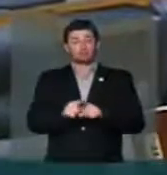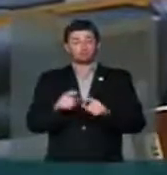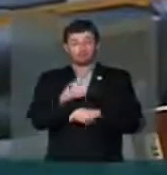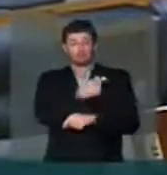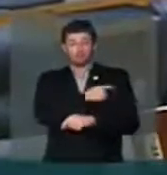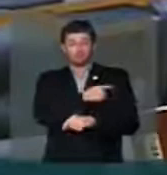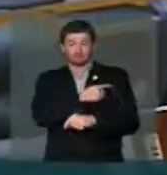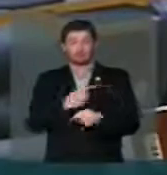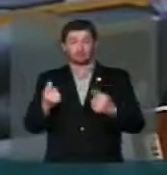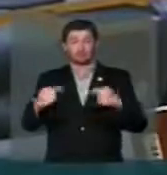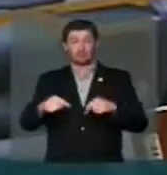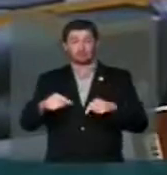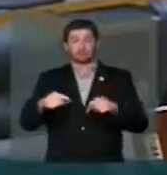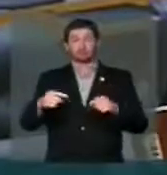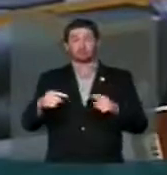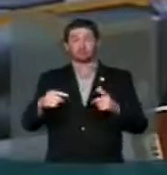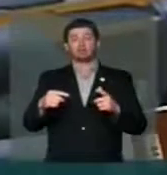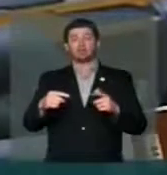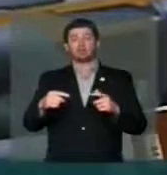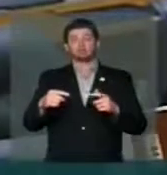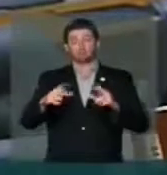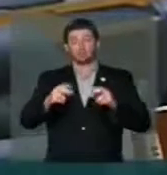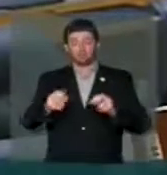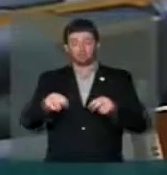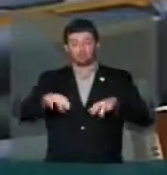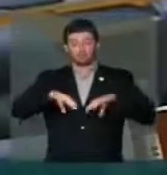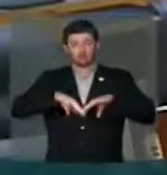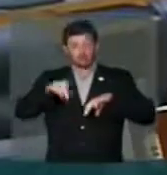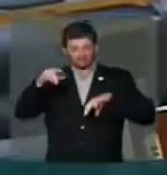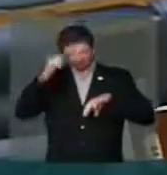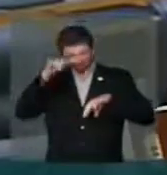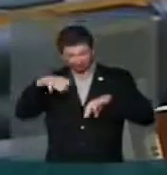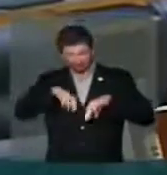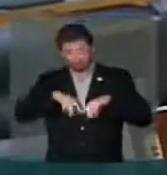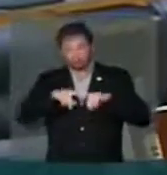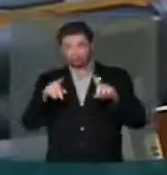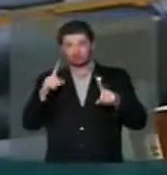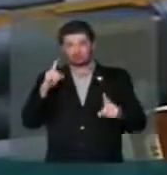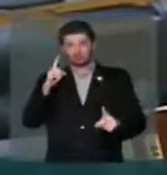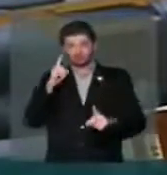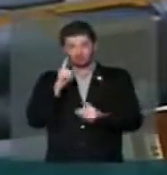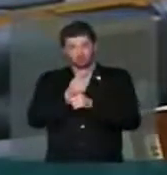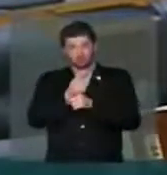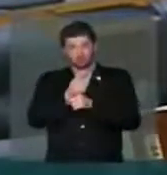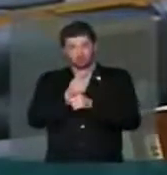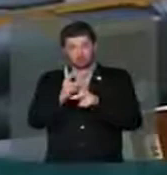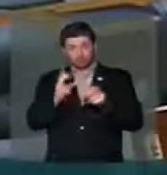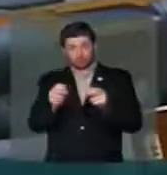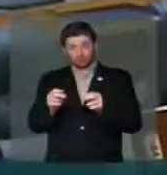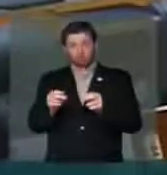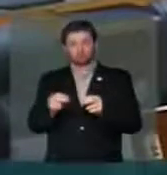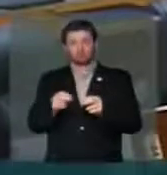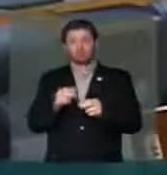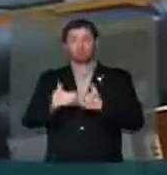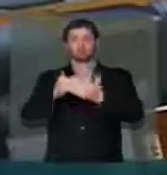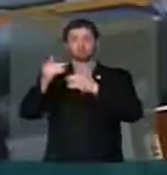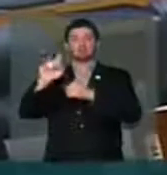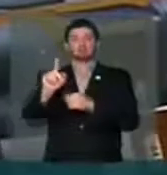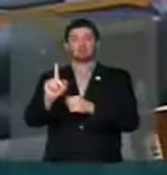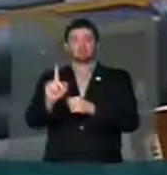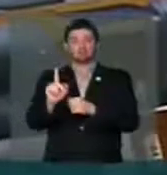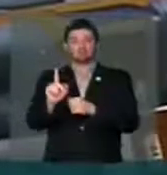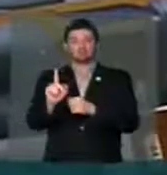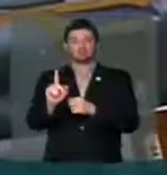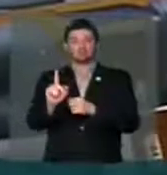para o câncer de pulmão. Não é uma vacina que evita o câncer, mas detectado o câncer, ele não avança.